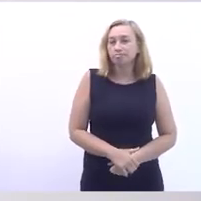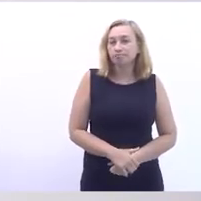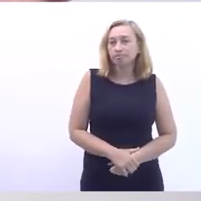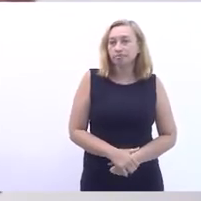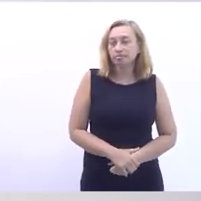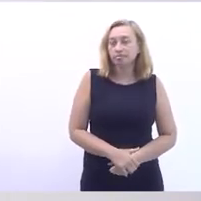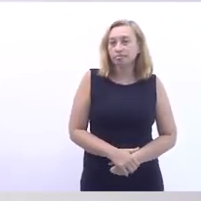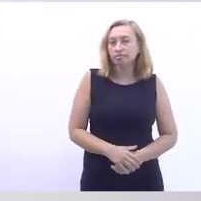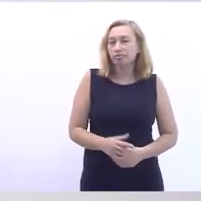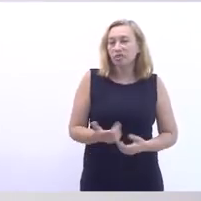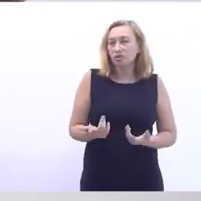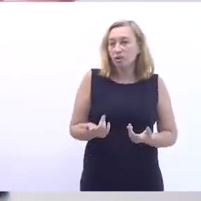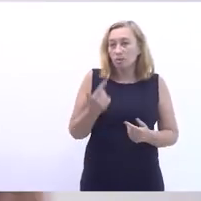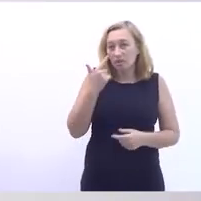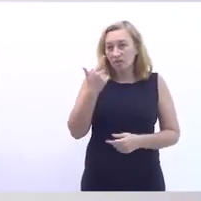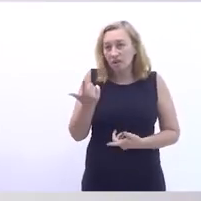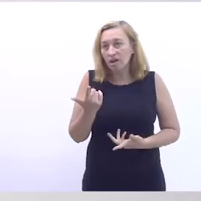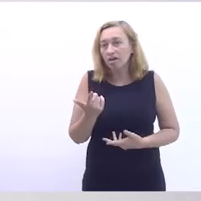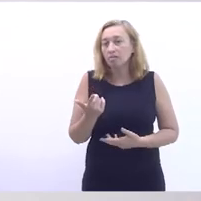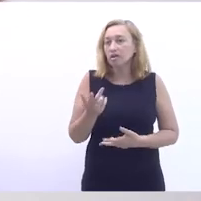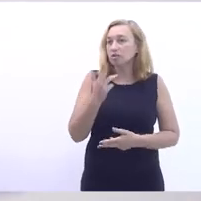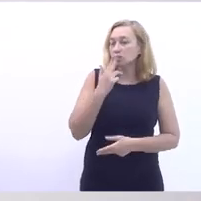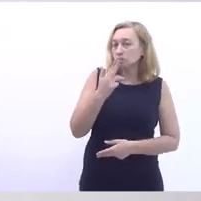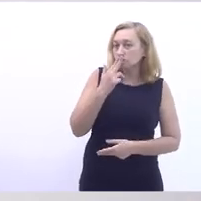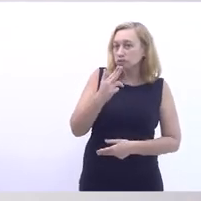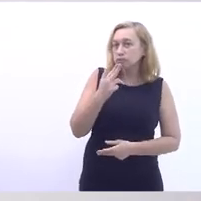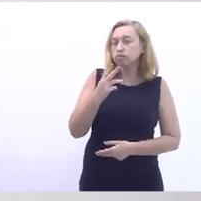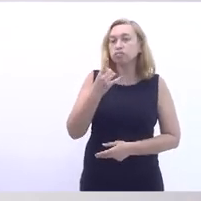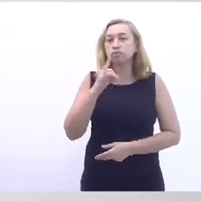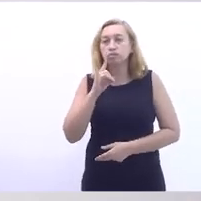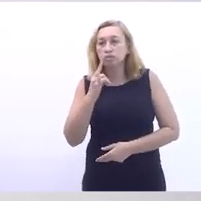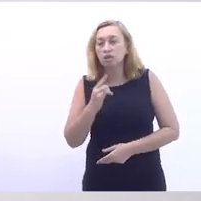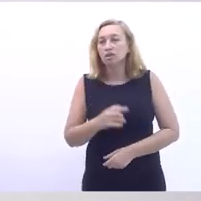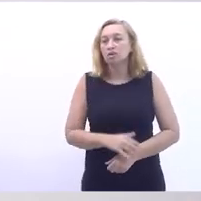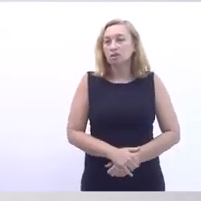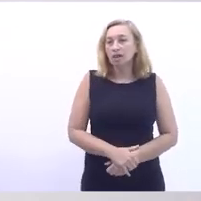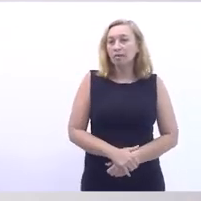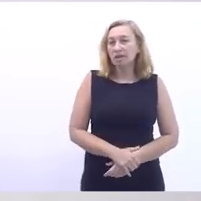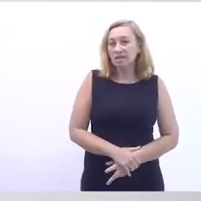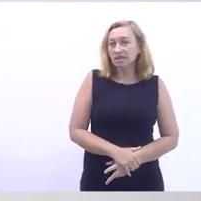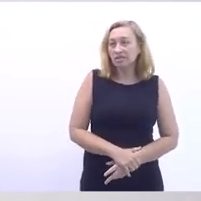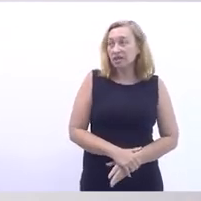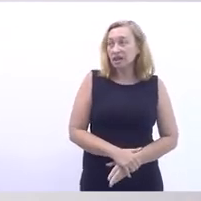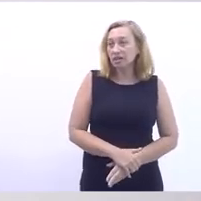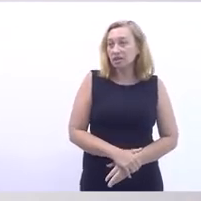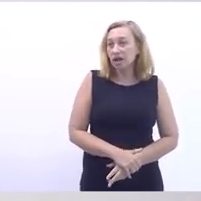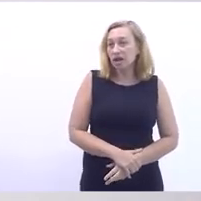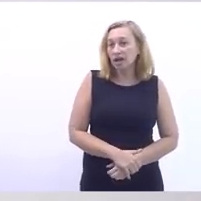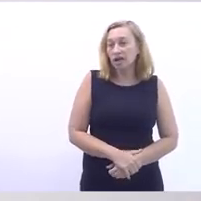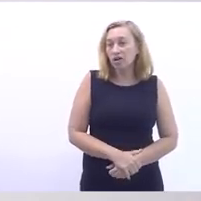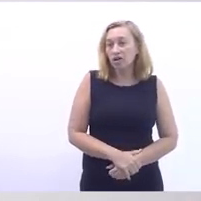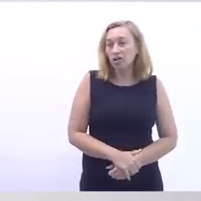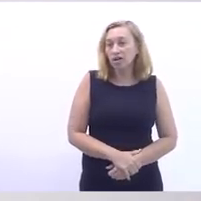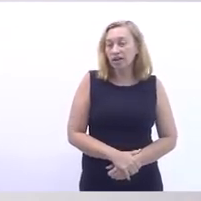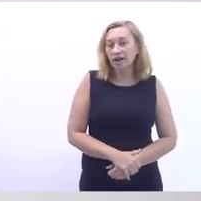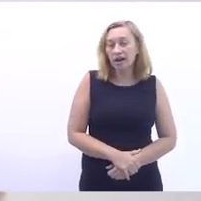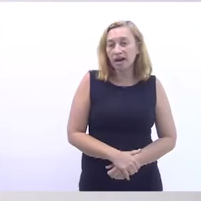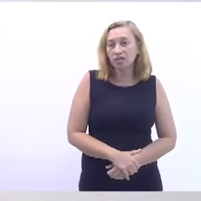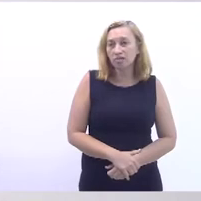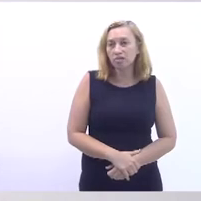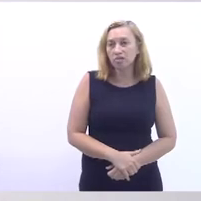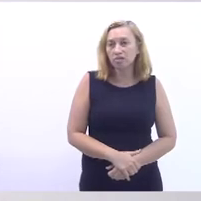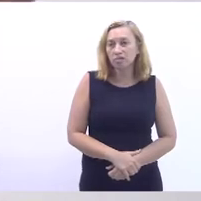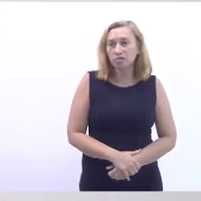perto do álcool perto do cigarro e Outras Drogas então escrevi um livro sobre esse